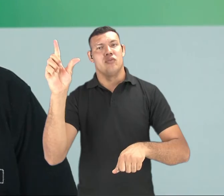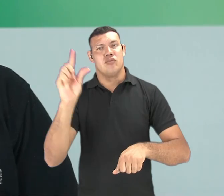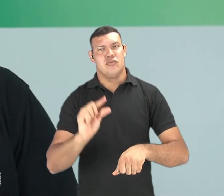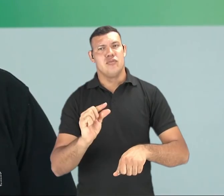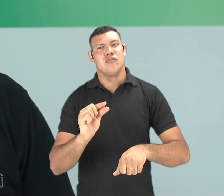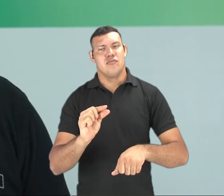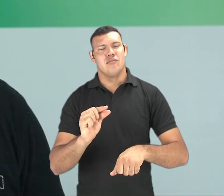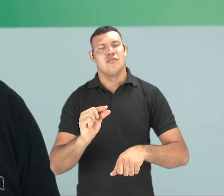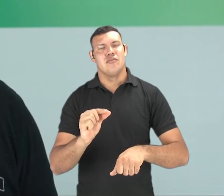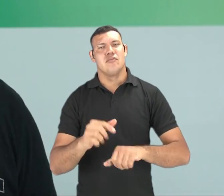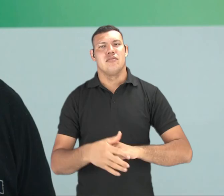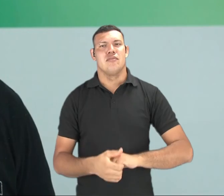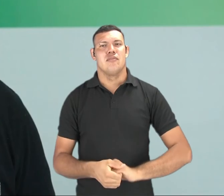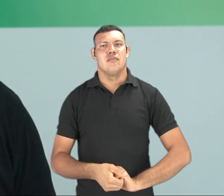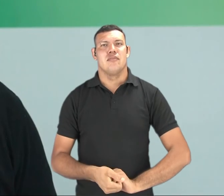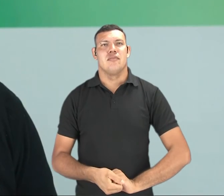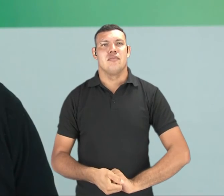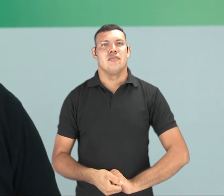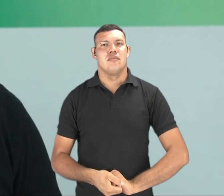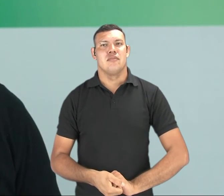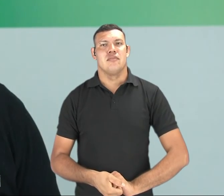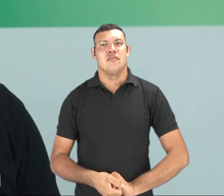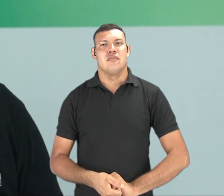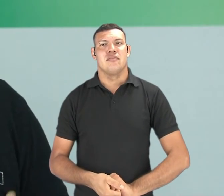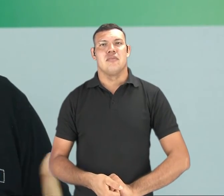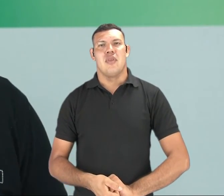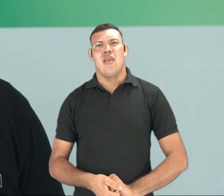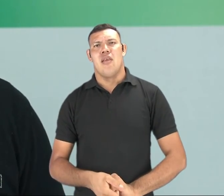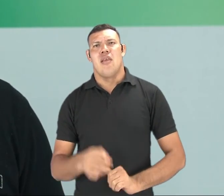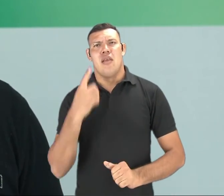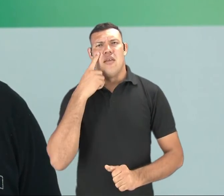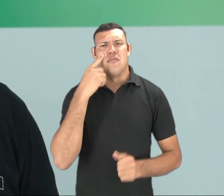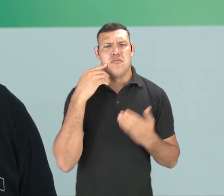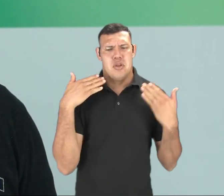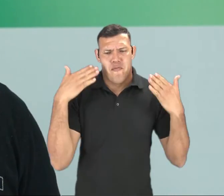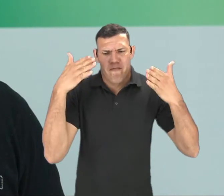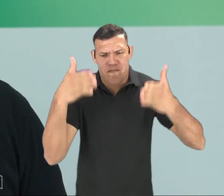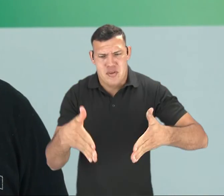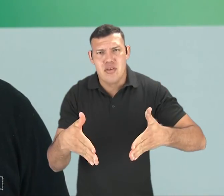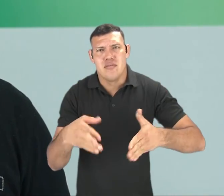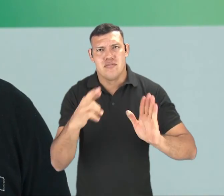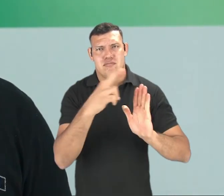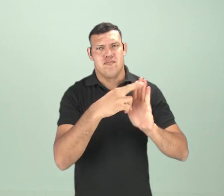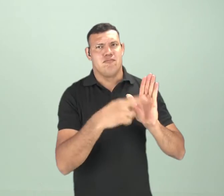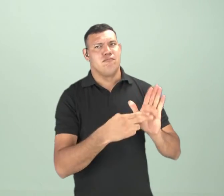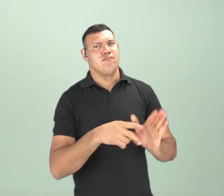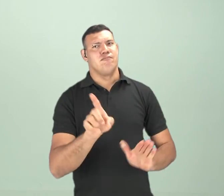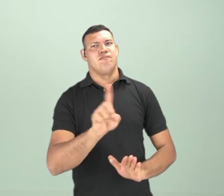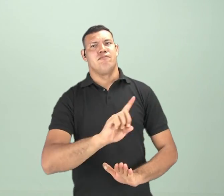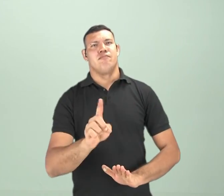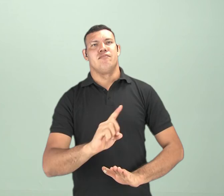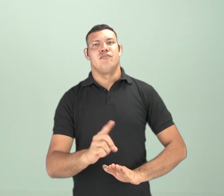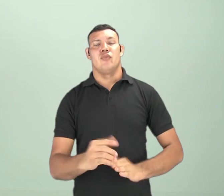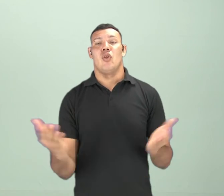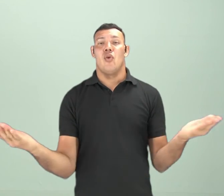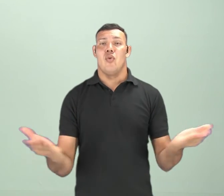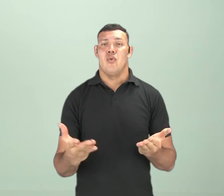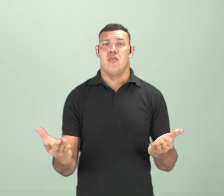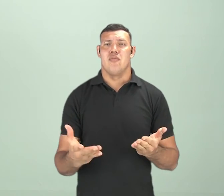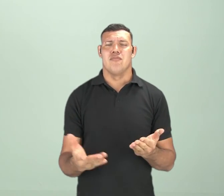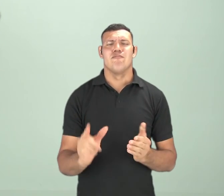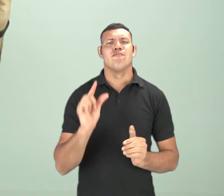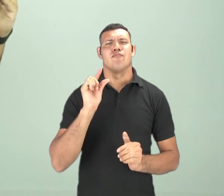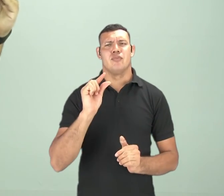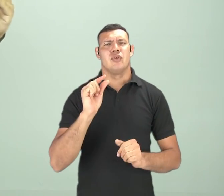são curtinhos mesmo. Então a gente não precisa ficar tão ligado à regra assim. Ok? Hoje nós vimos um pouquinho sobre